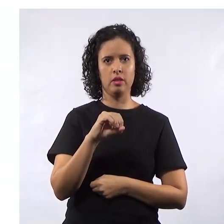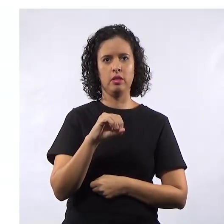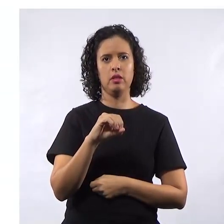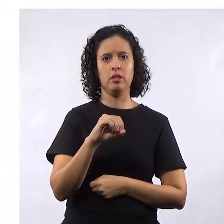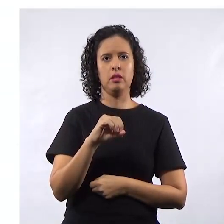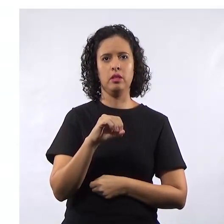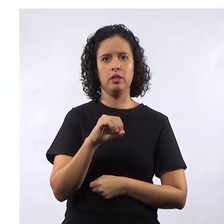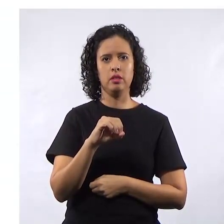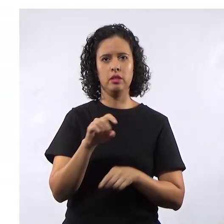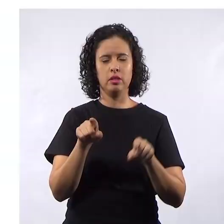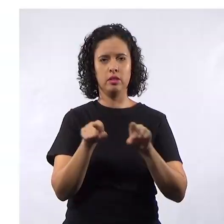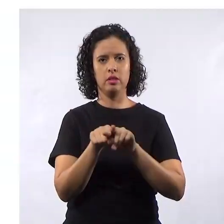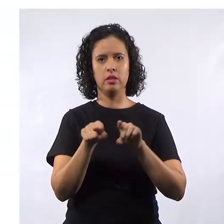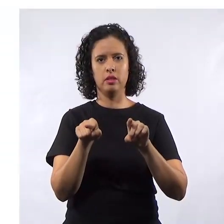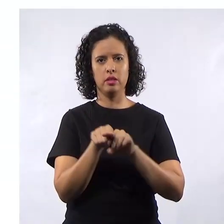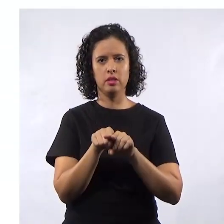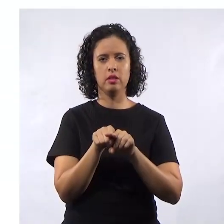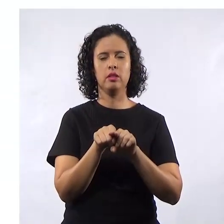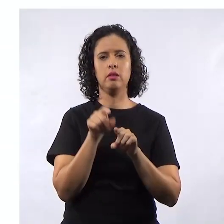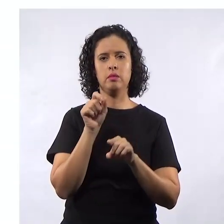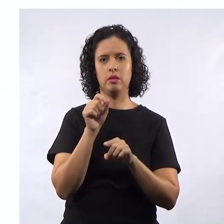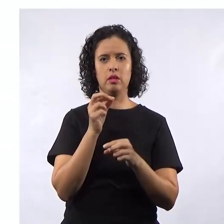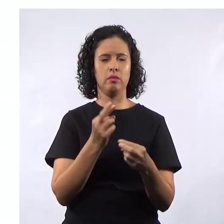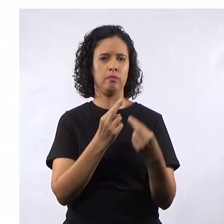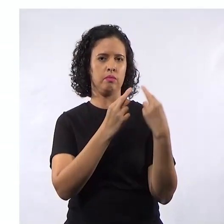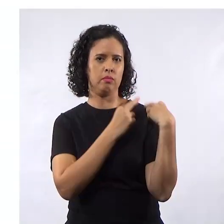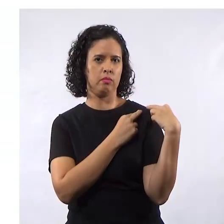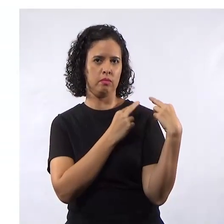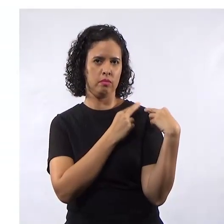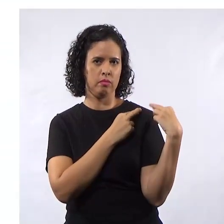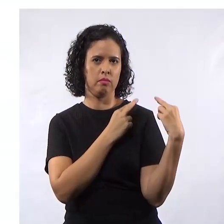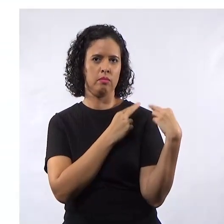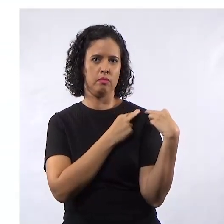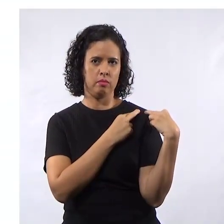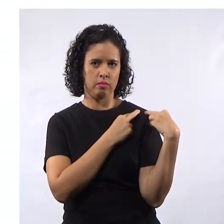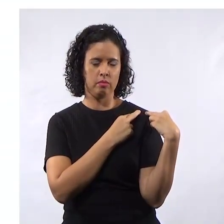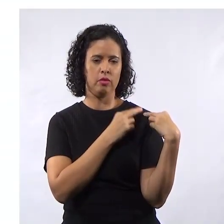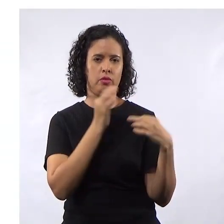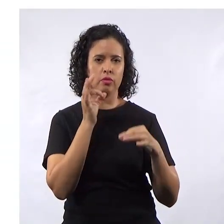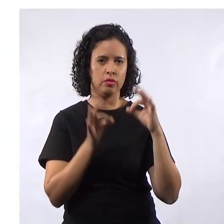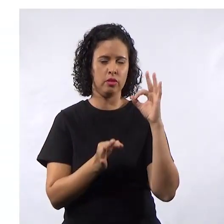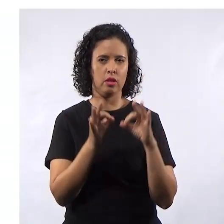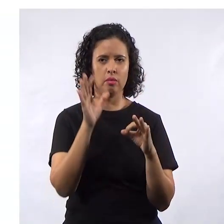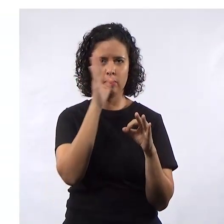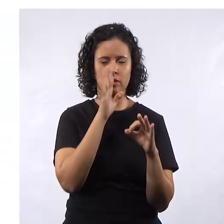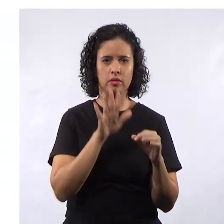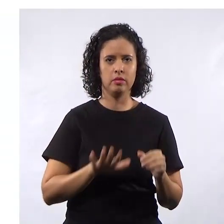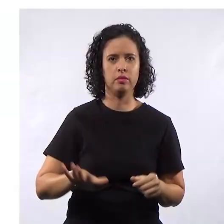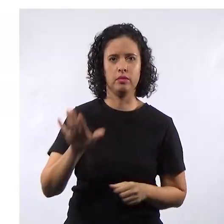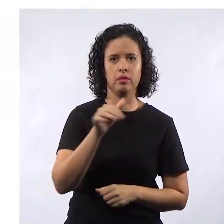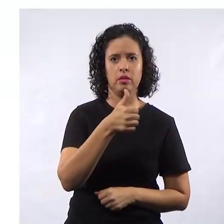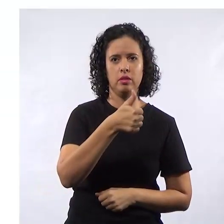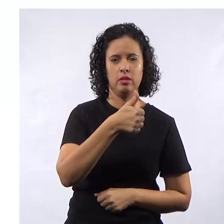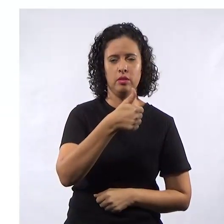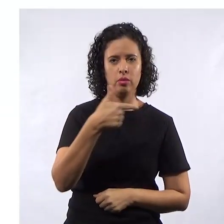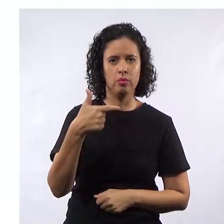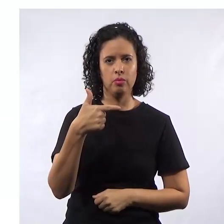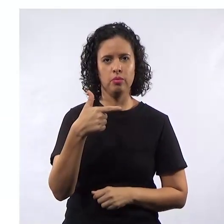10. Ela trata sobre a competência da autoridade judiciária brasileira no artigo